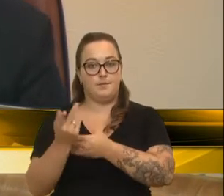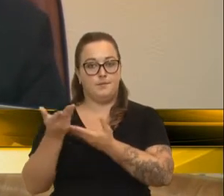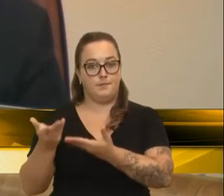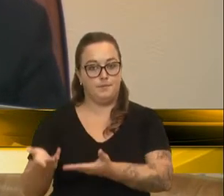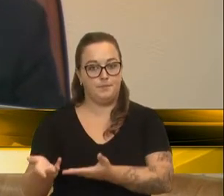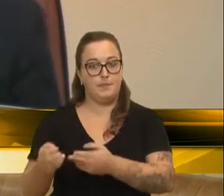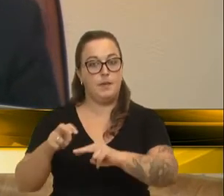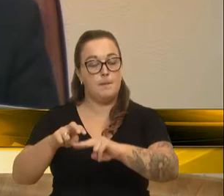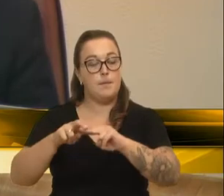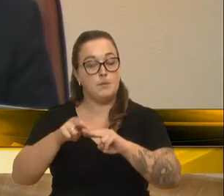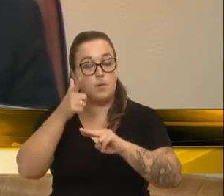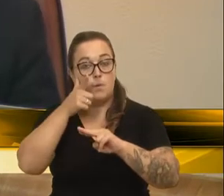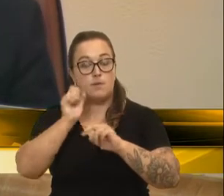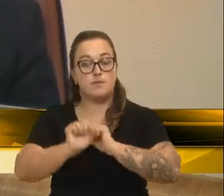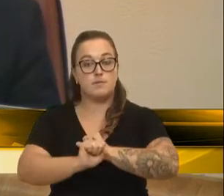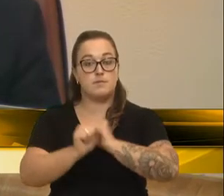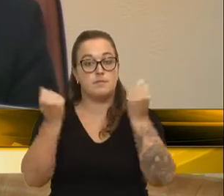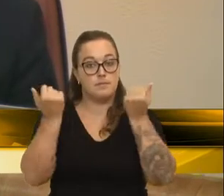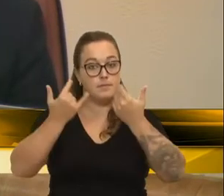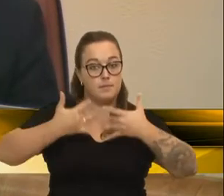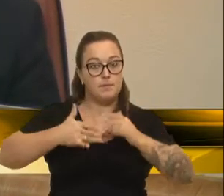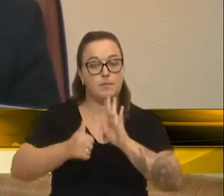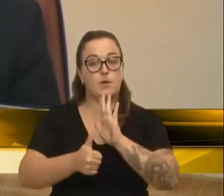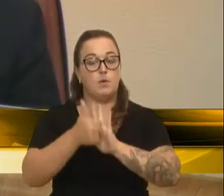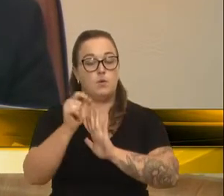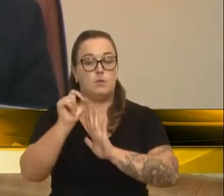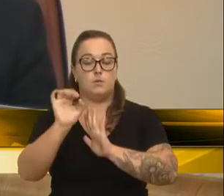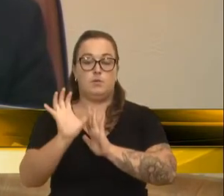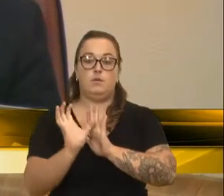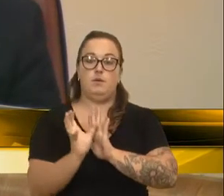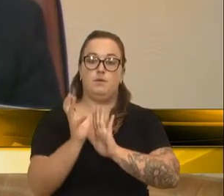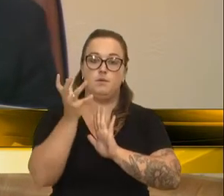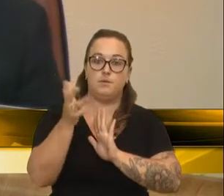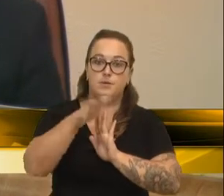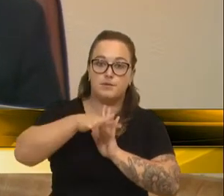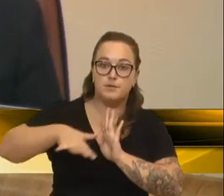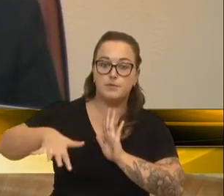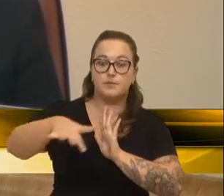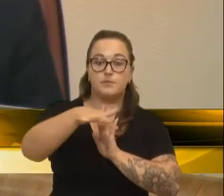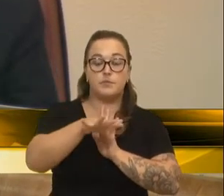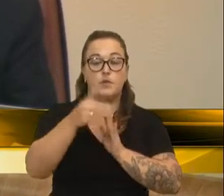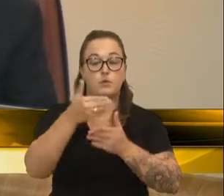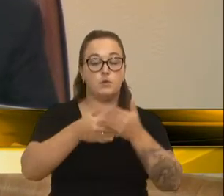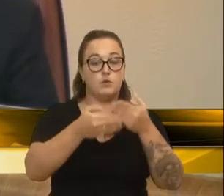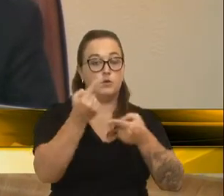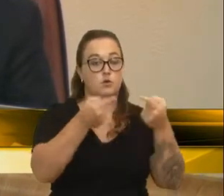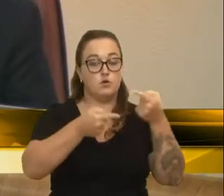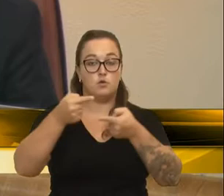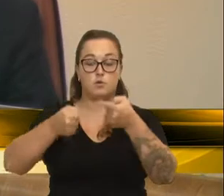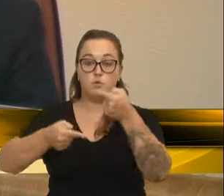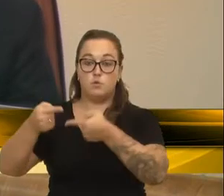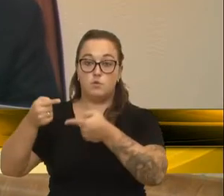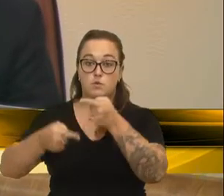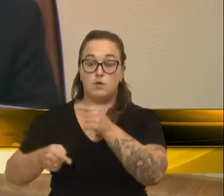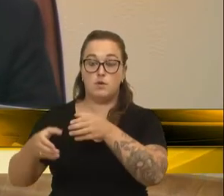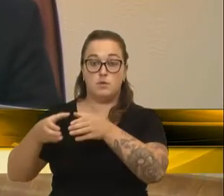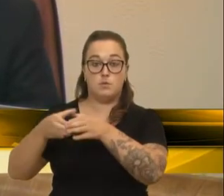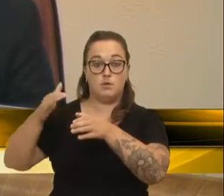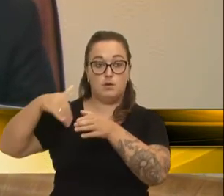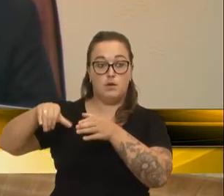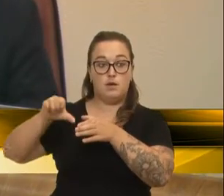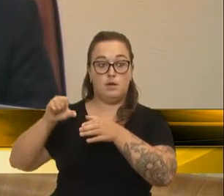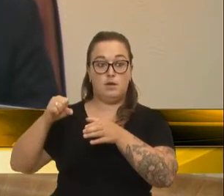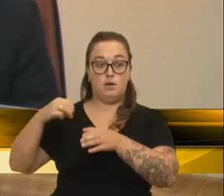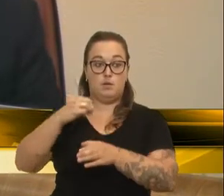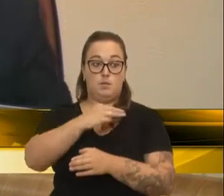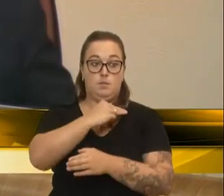Para melhor esclarecer, junto a esta peça, a impressão de todos os debates dos ministros do STF, extraída da ata das